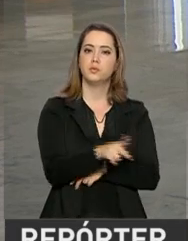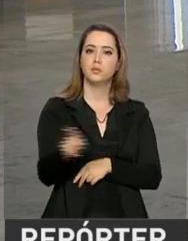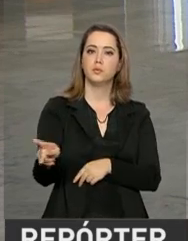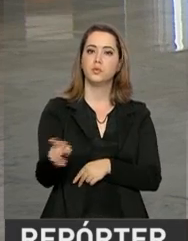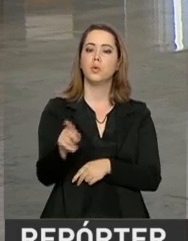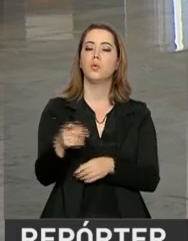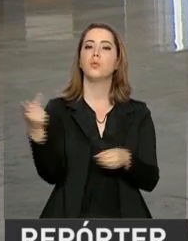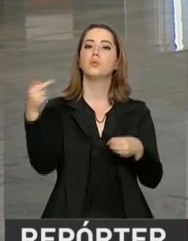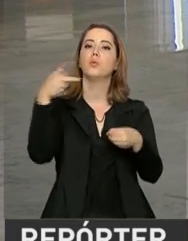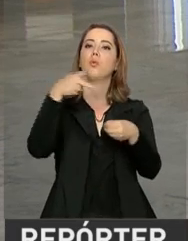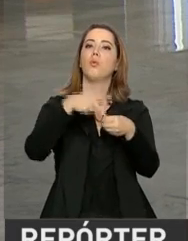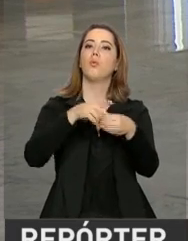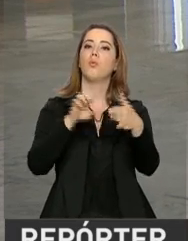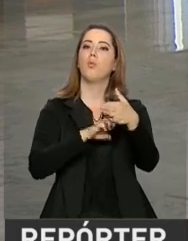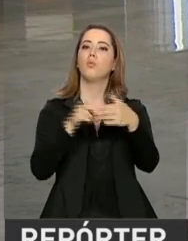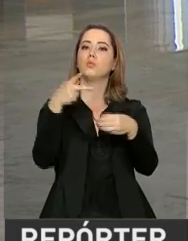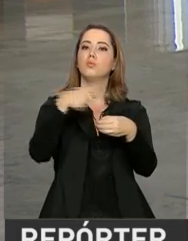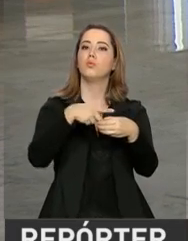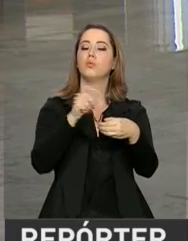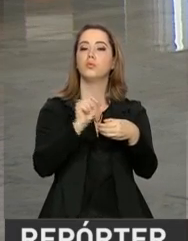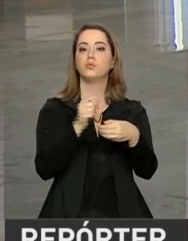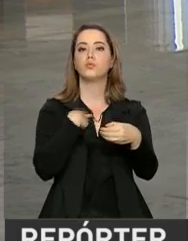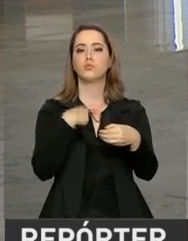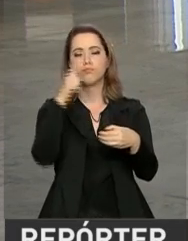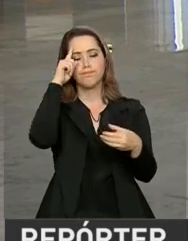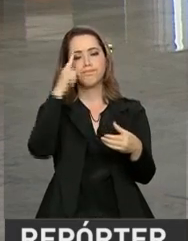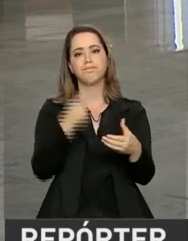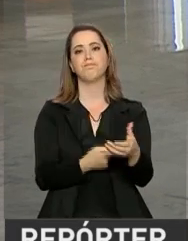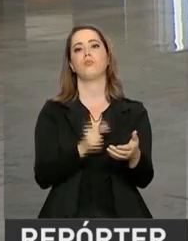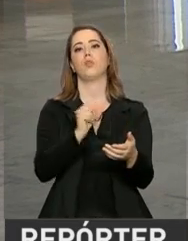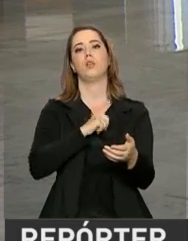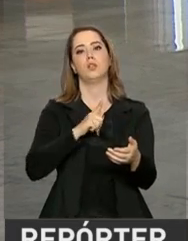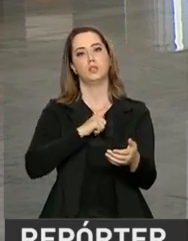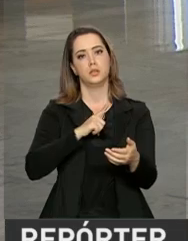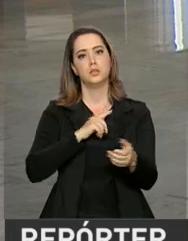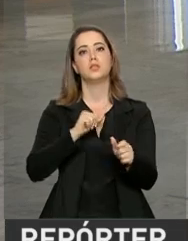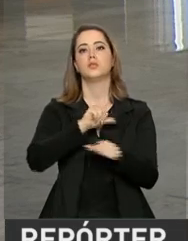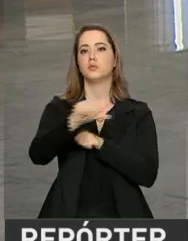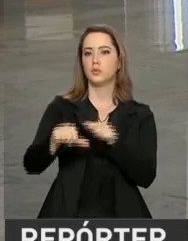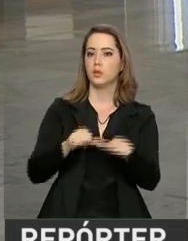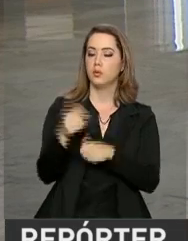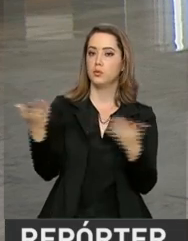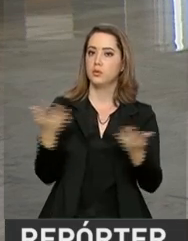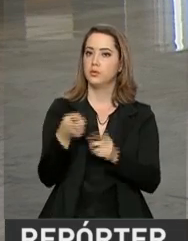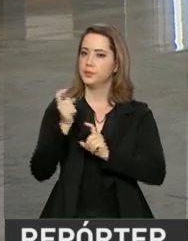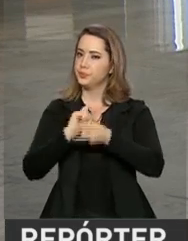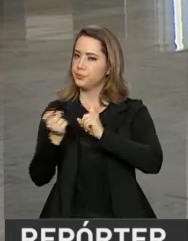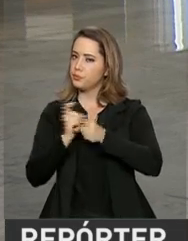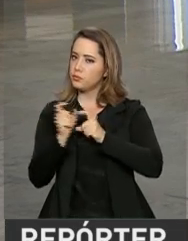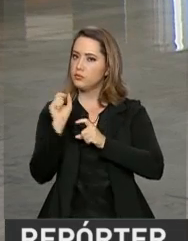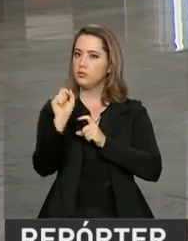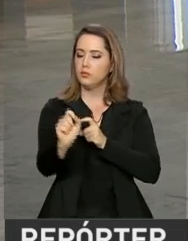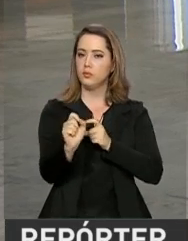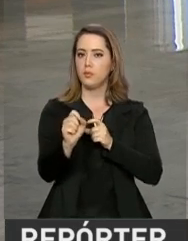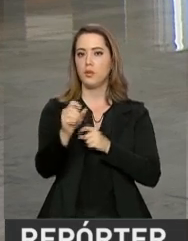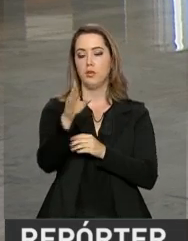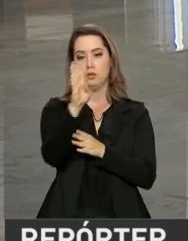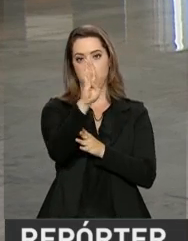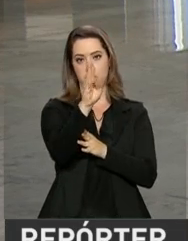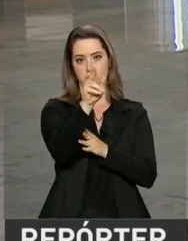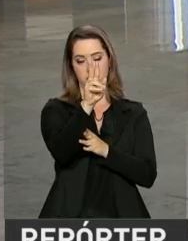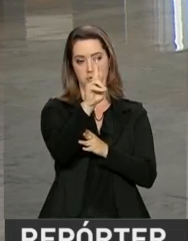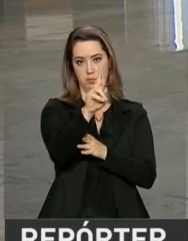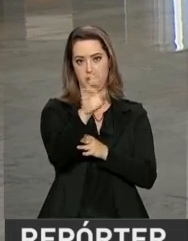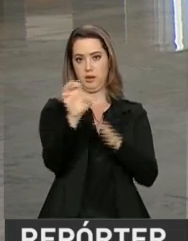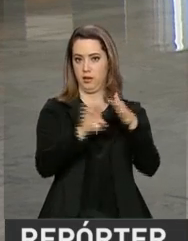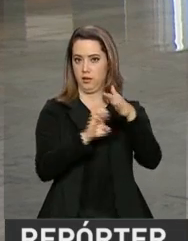Petrobras Pedro parente confirmou mudanças no controle da BR distribuidora empresa controlada pela Petrobras que atua na